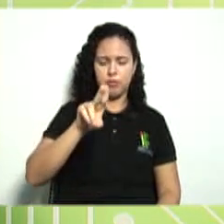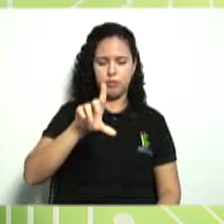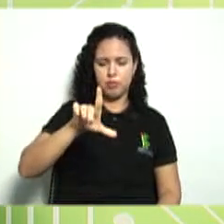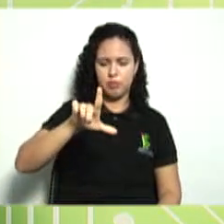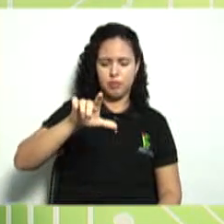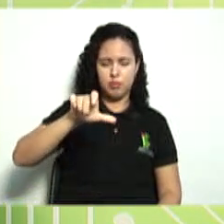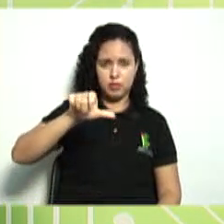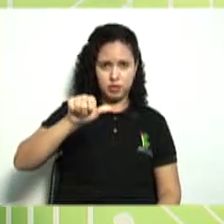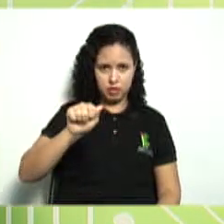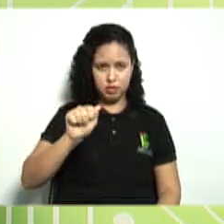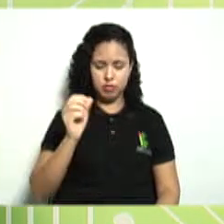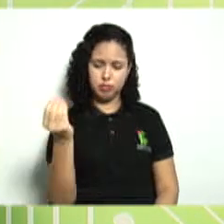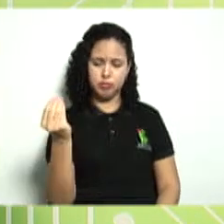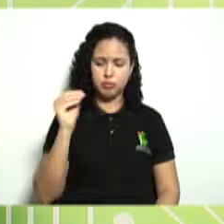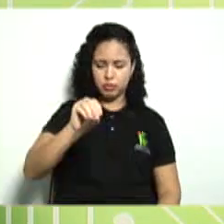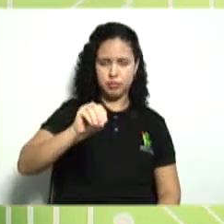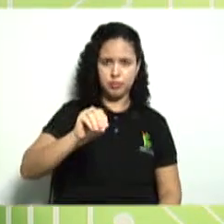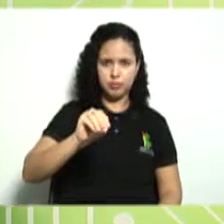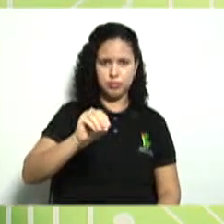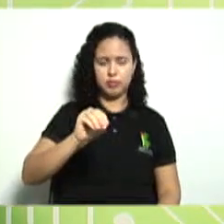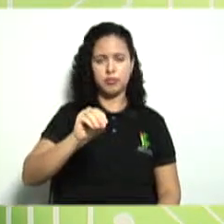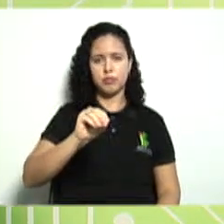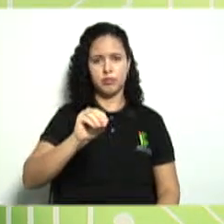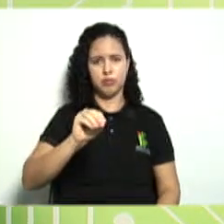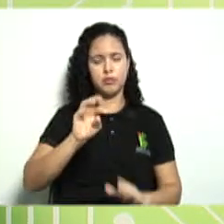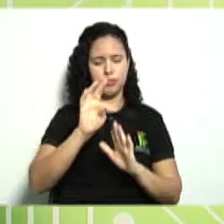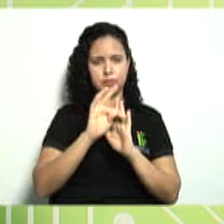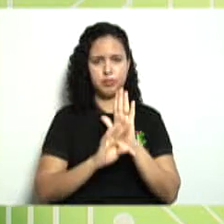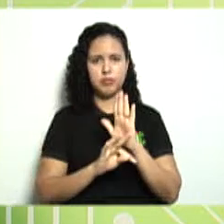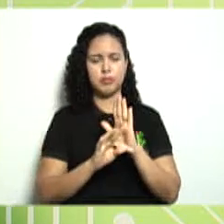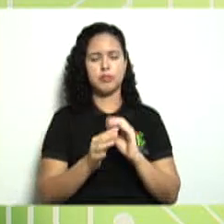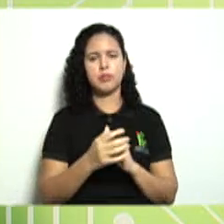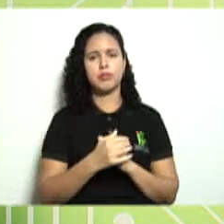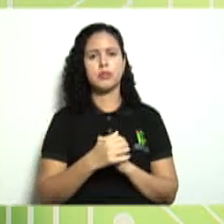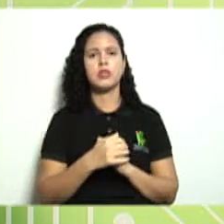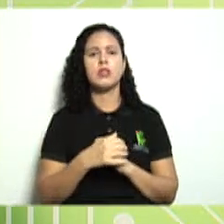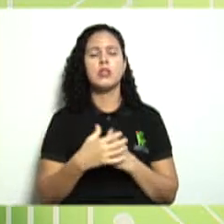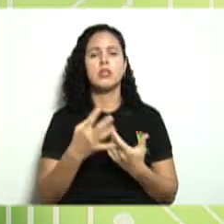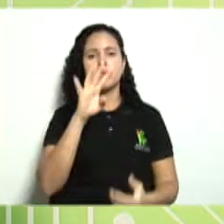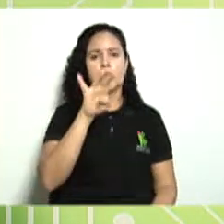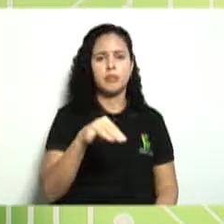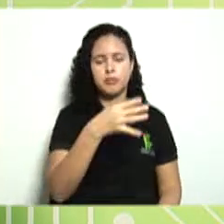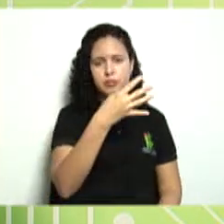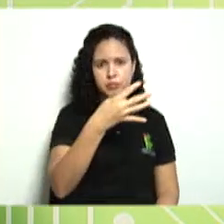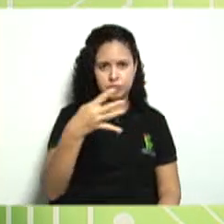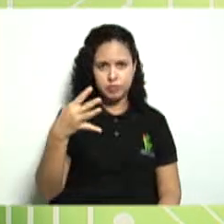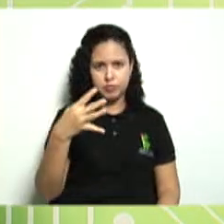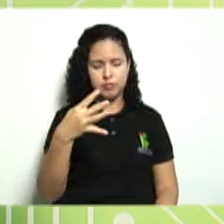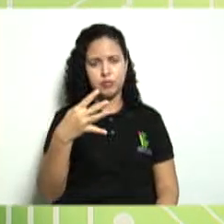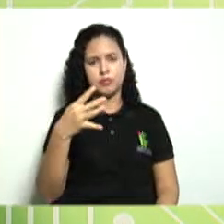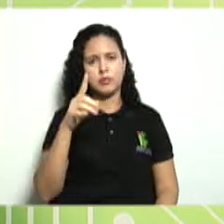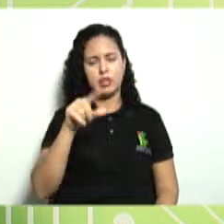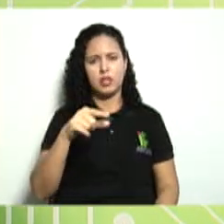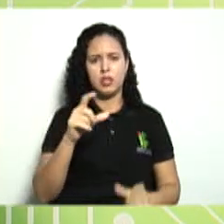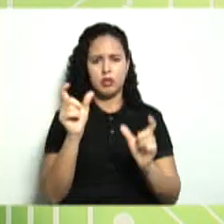texto. Então, se você já sabe que o Excel é uma planilha que compõe várias células, a